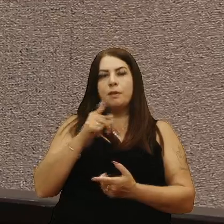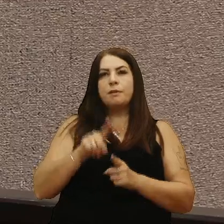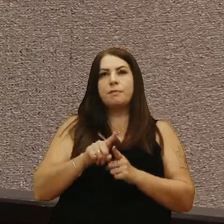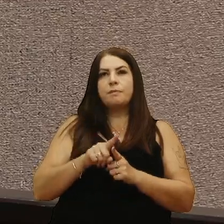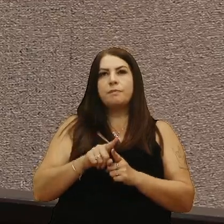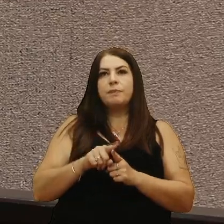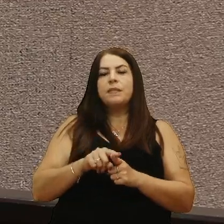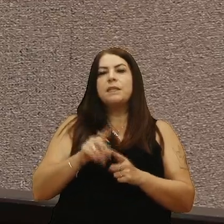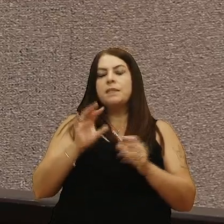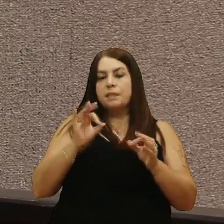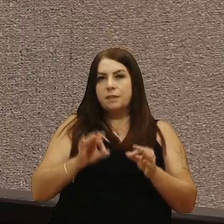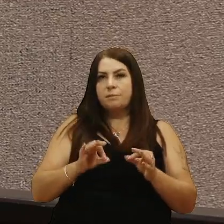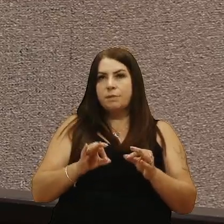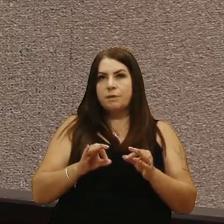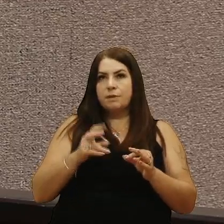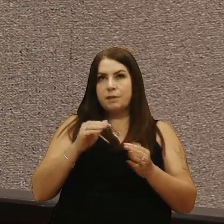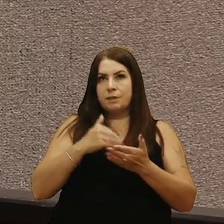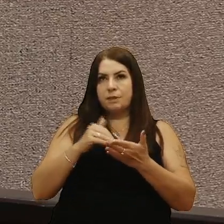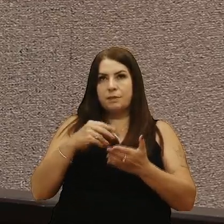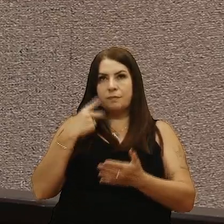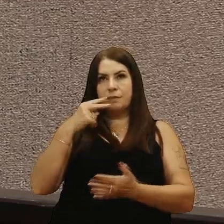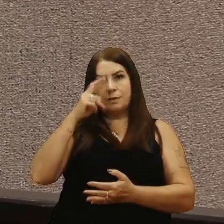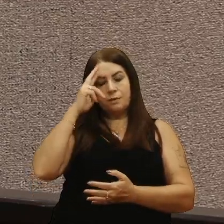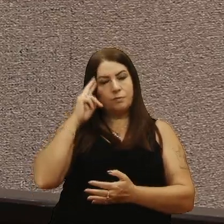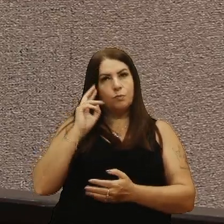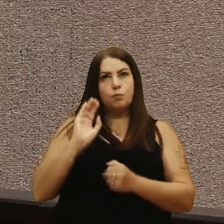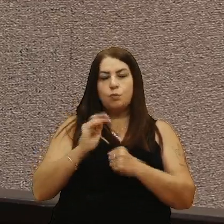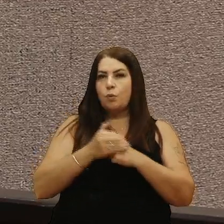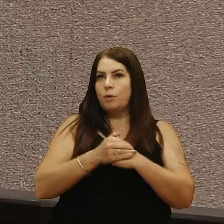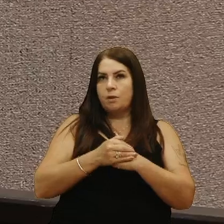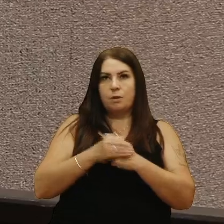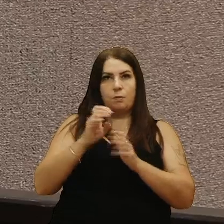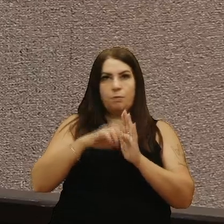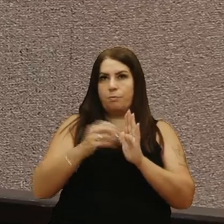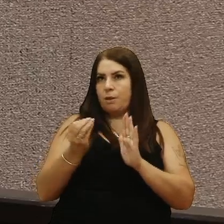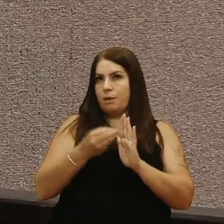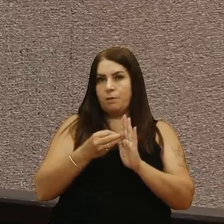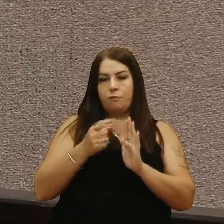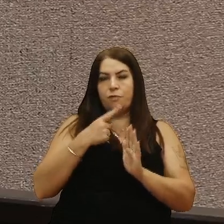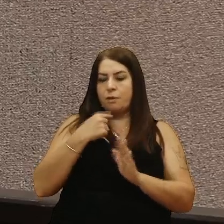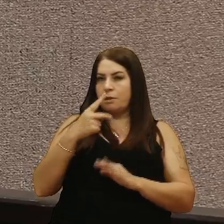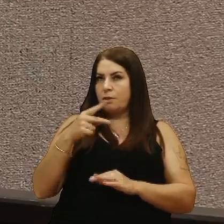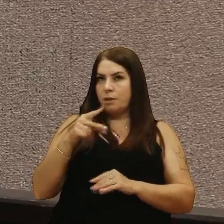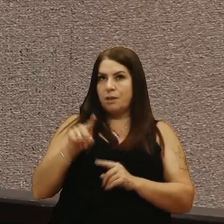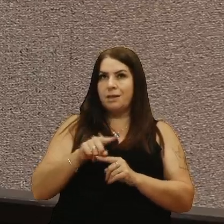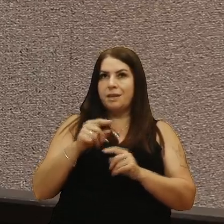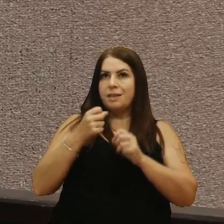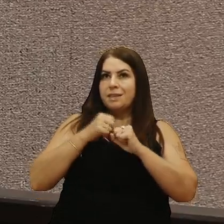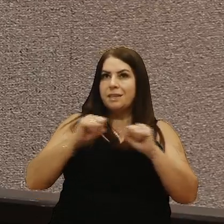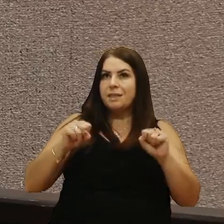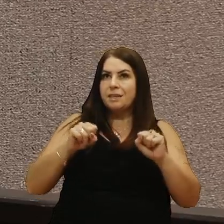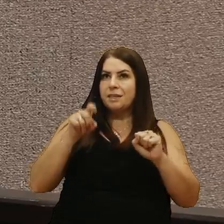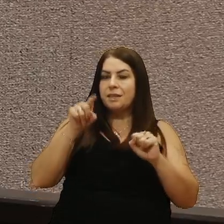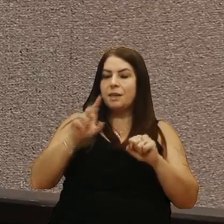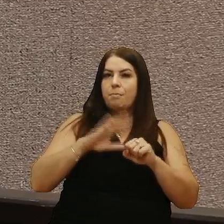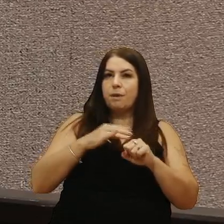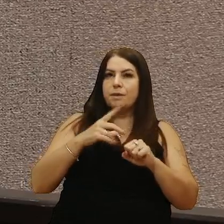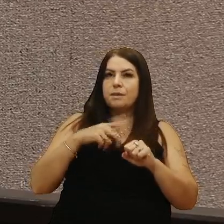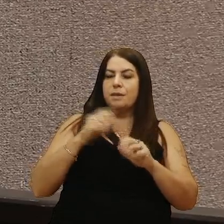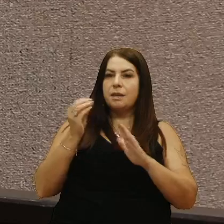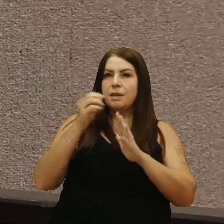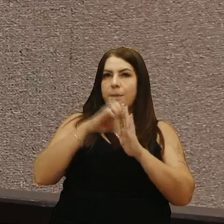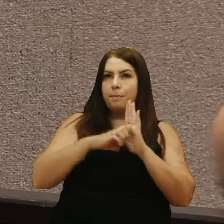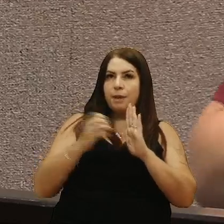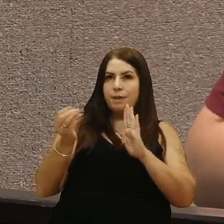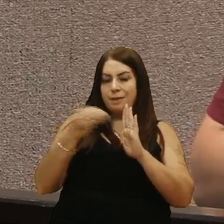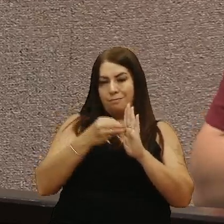detalhe. Certamente o secretário Rafael Bueno não escondeu de quem vem a emenda por vontade dele. É a secretaria que seguramente mais recebe emendas. E